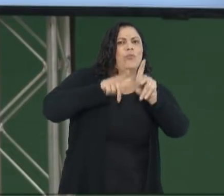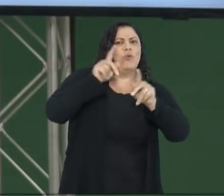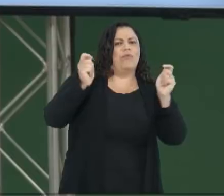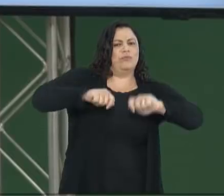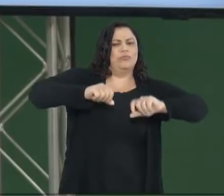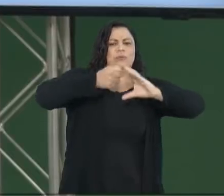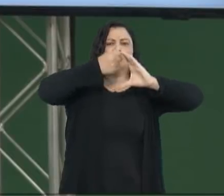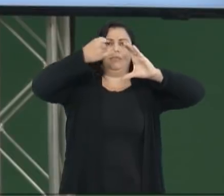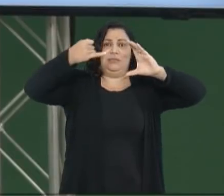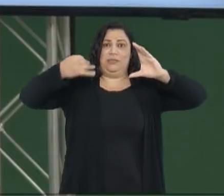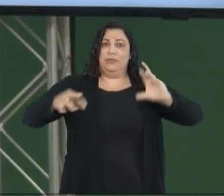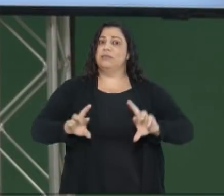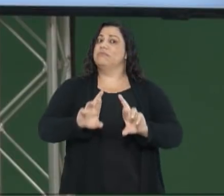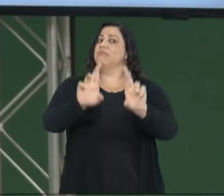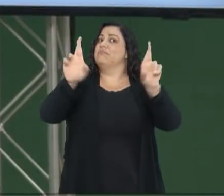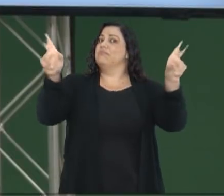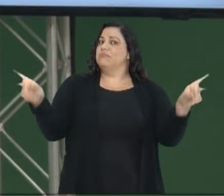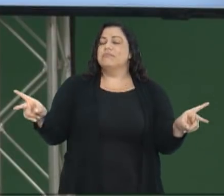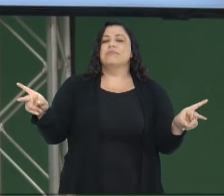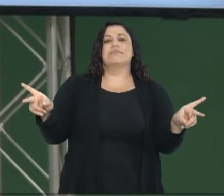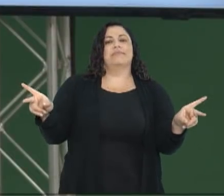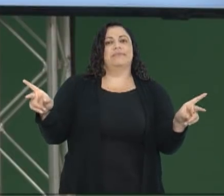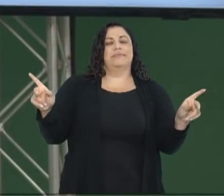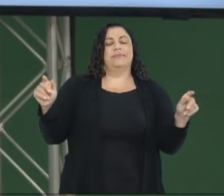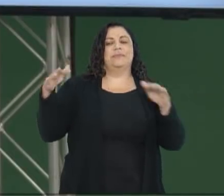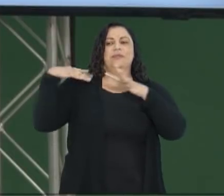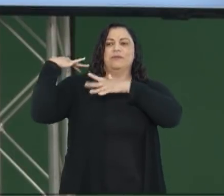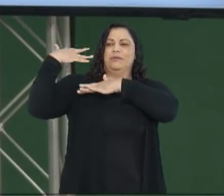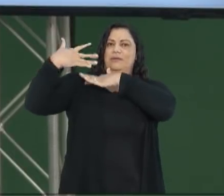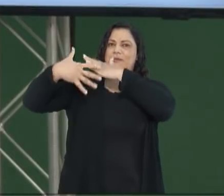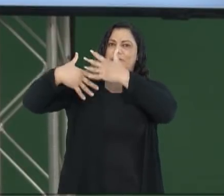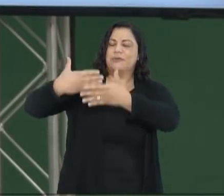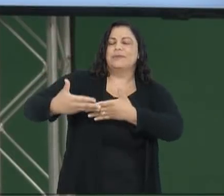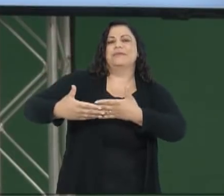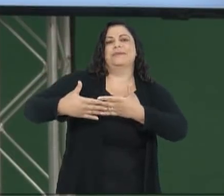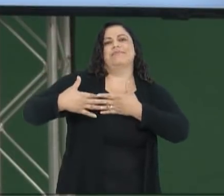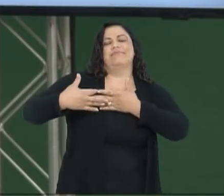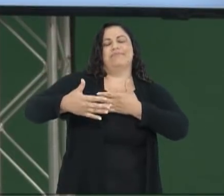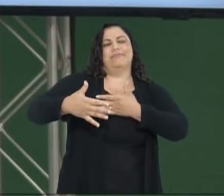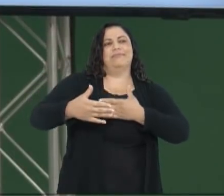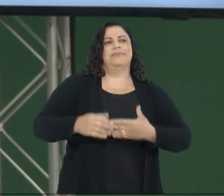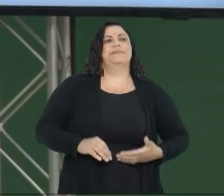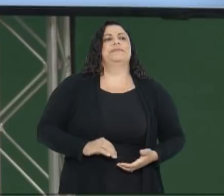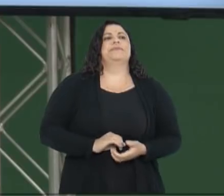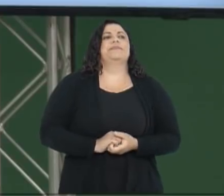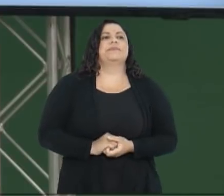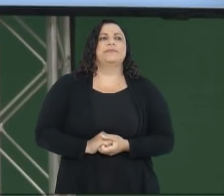características muito diferentes que refletem os processos históricos que a gente viu anteriormente ali.